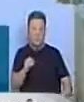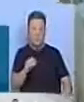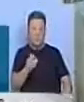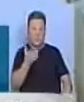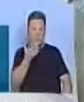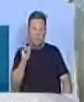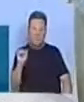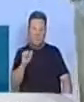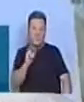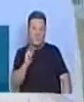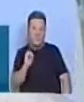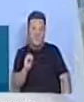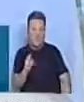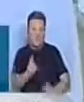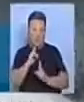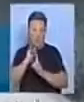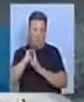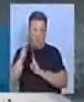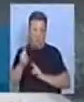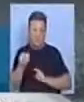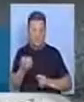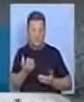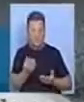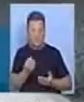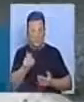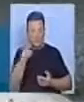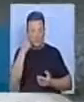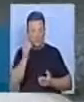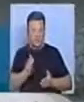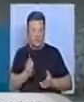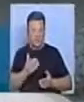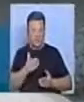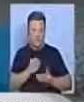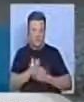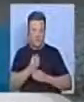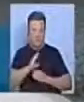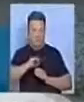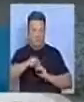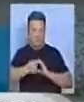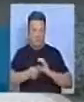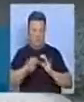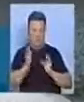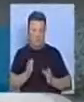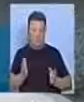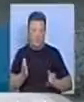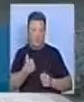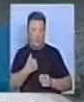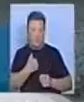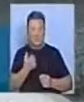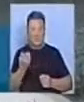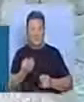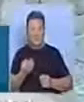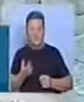30 países e alguns bem distantes. Muito. Eu acho que já percorremos o globo. Nós